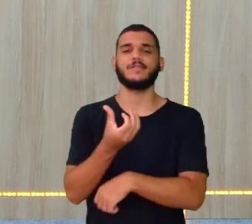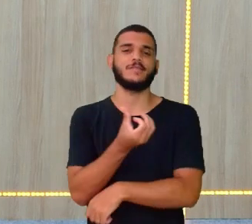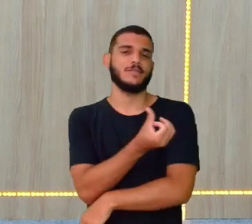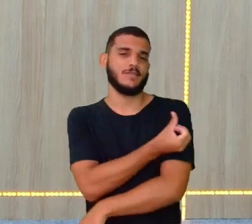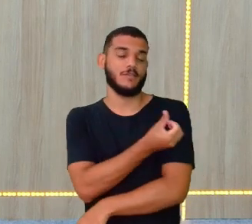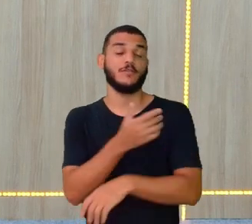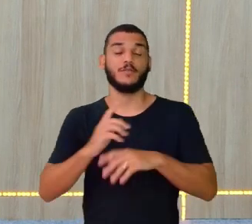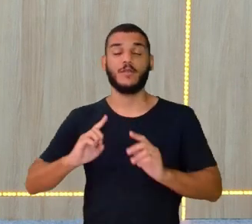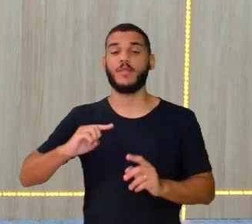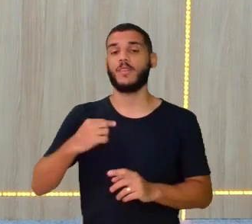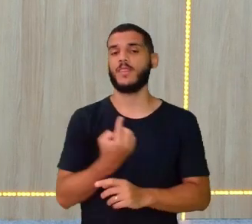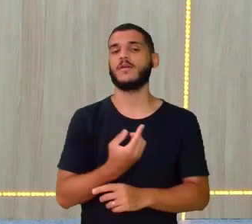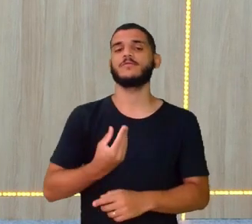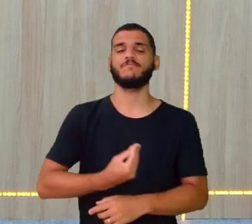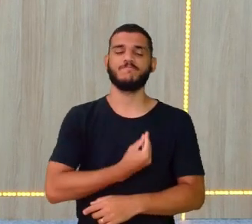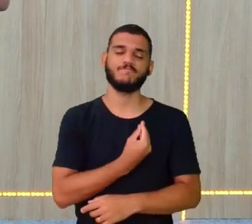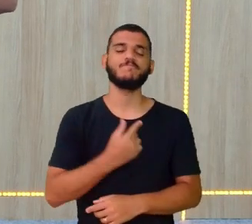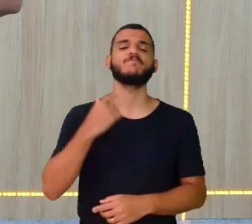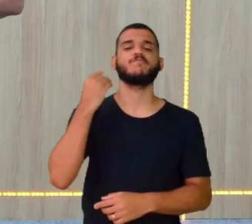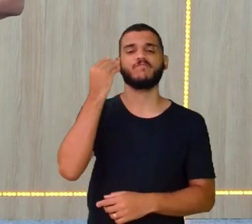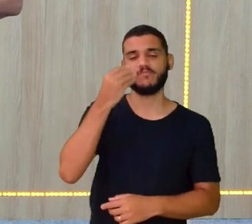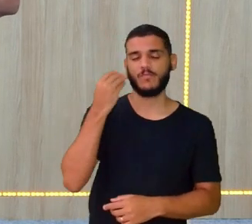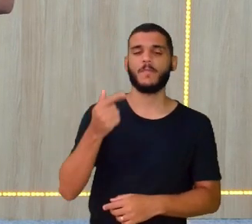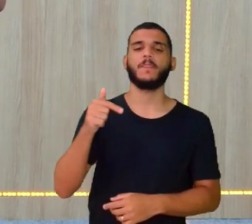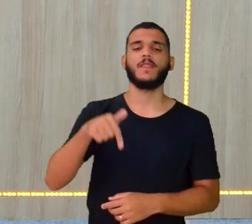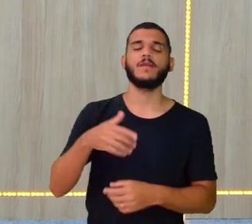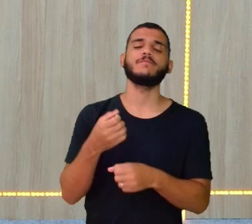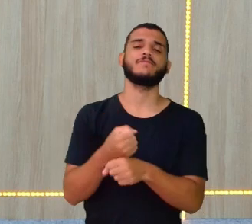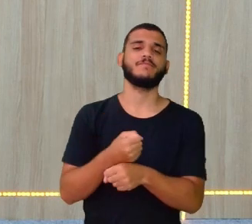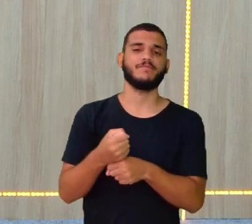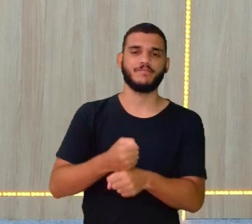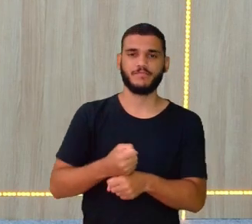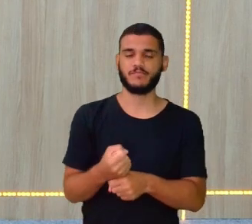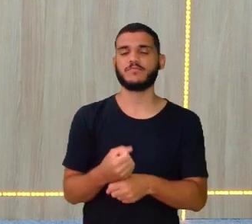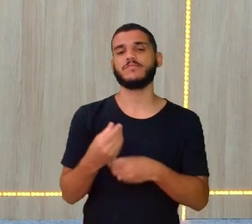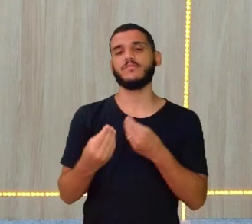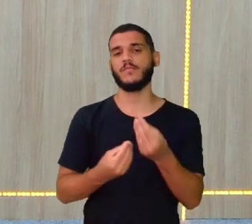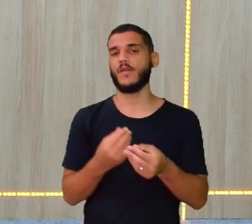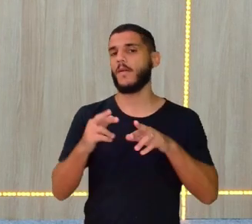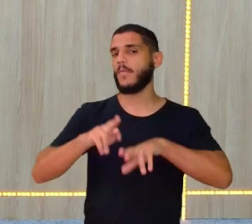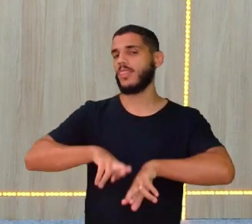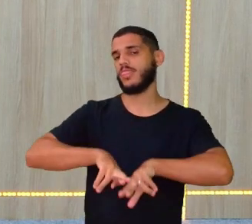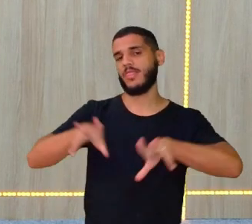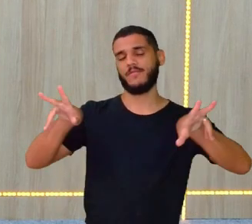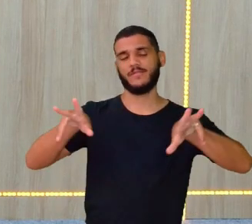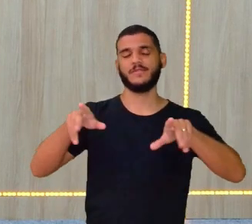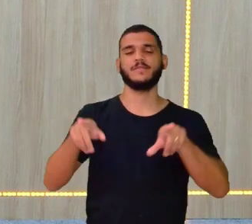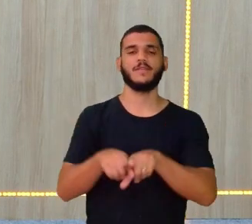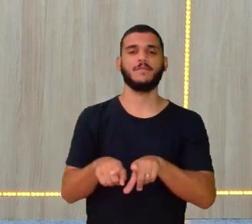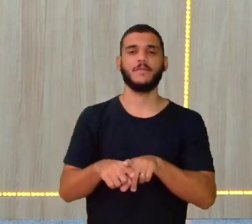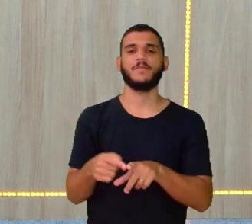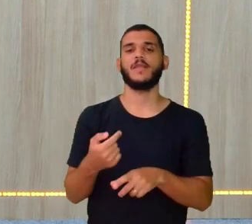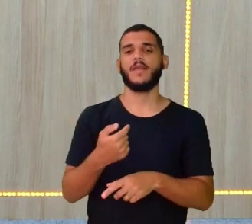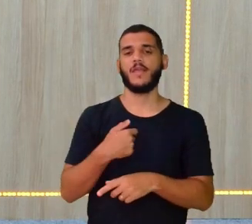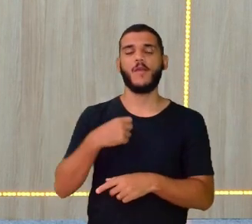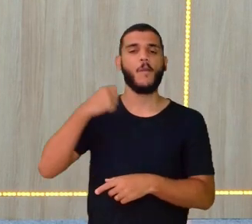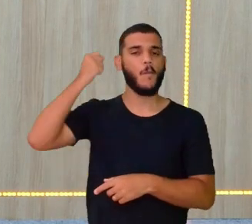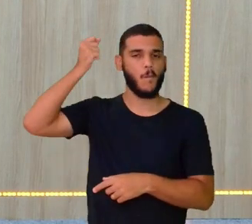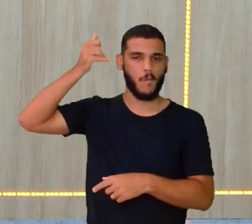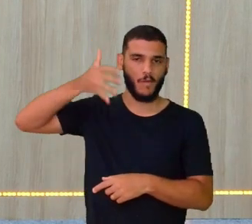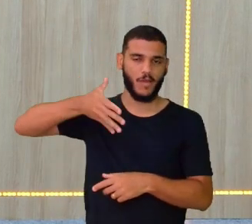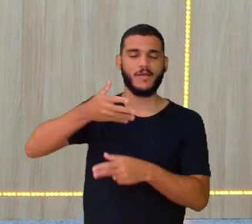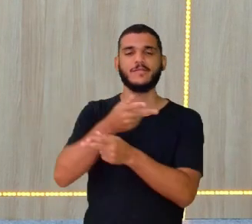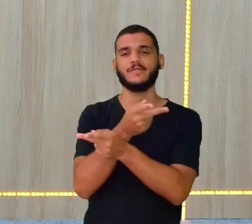vamos vivenciando esse ano letivo de forma bem diferente. Então eu vou me autodescrever